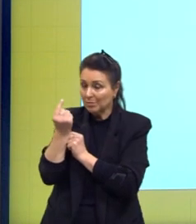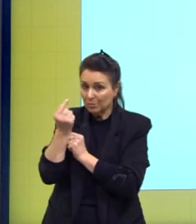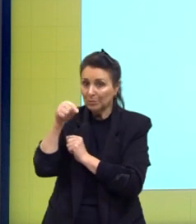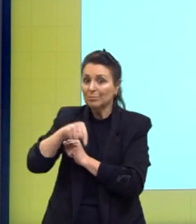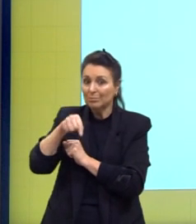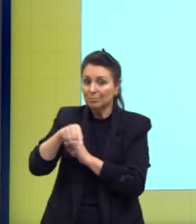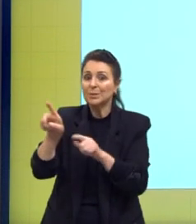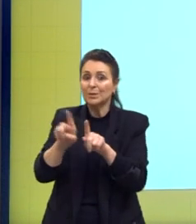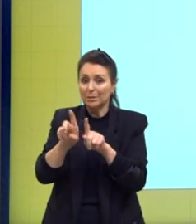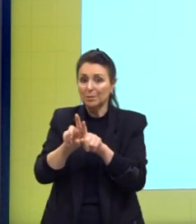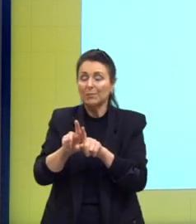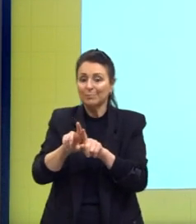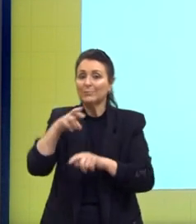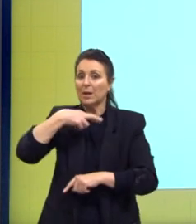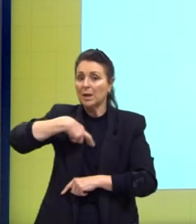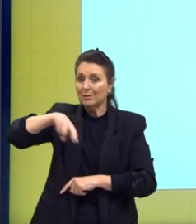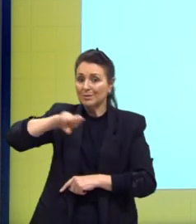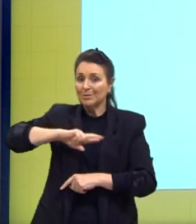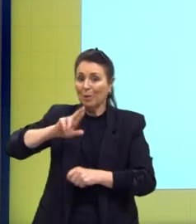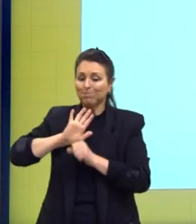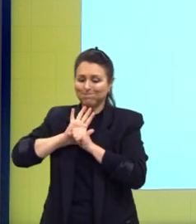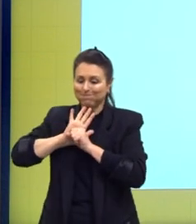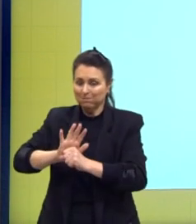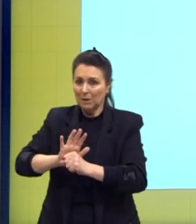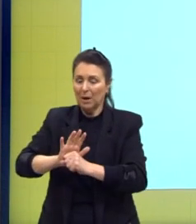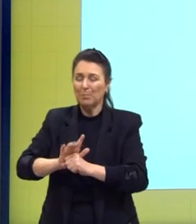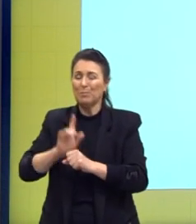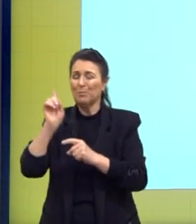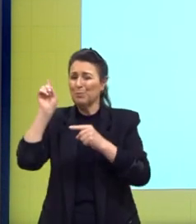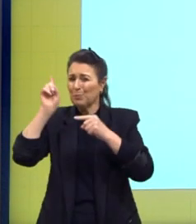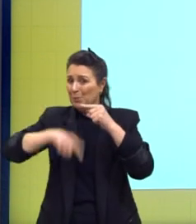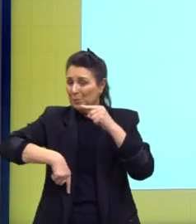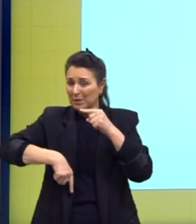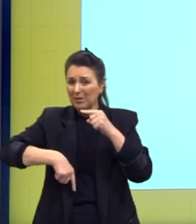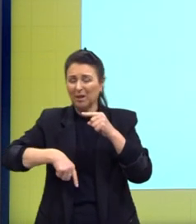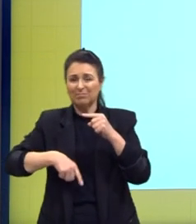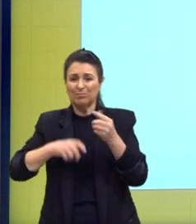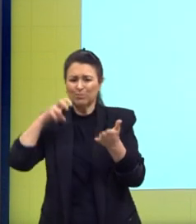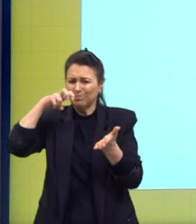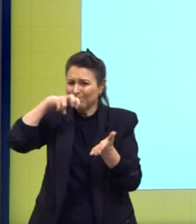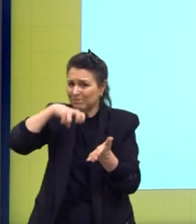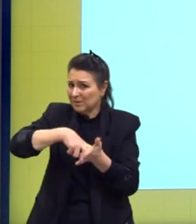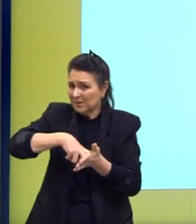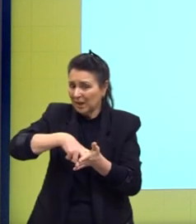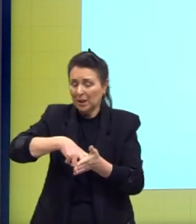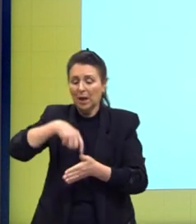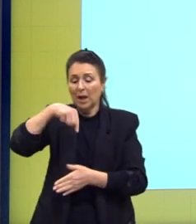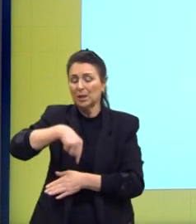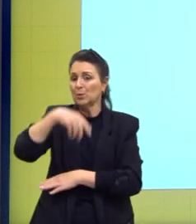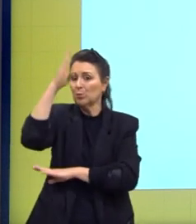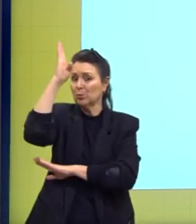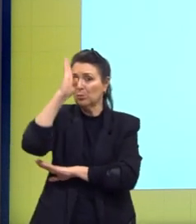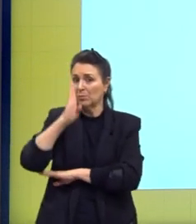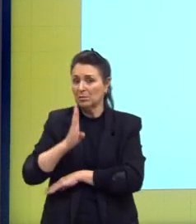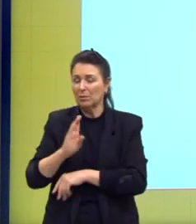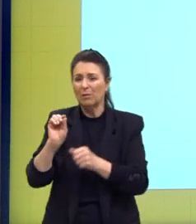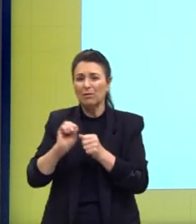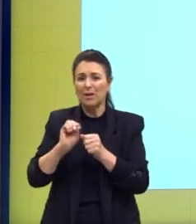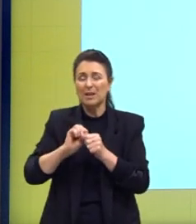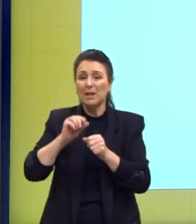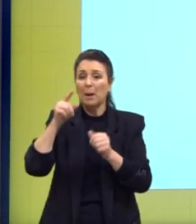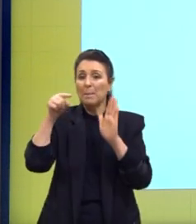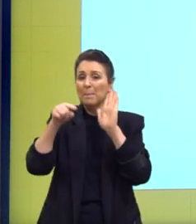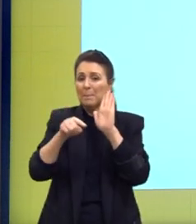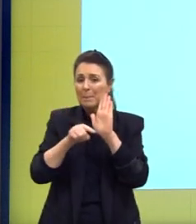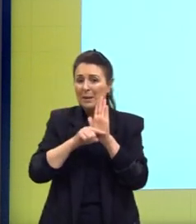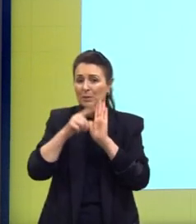tiveram também a sua religiosidade perseguida proibida condenada na o Brasil faz menos